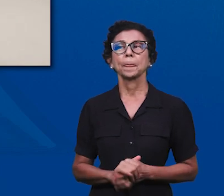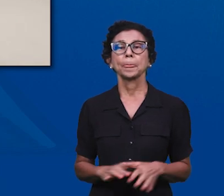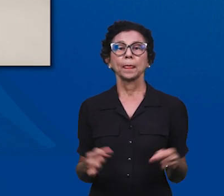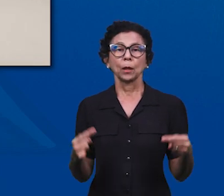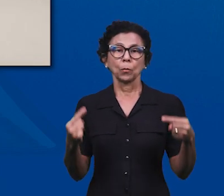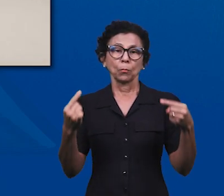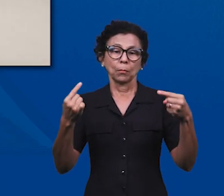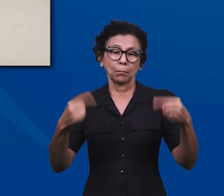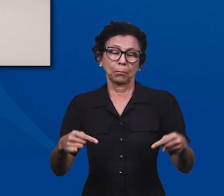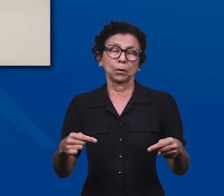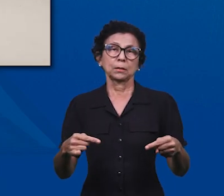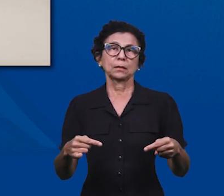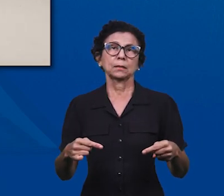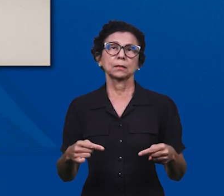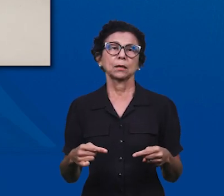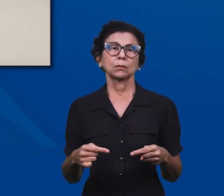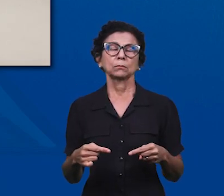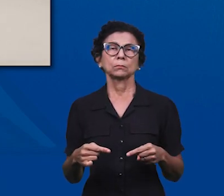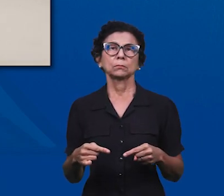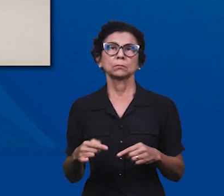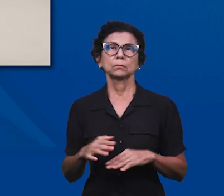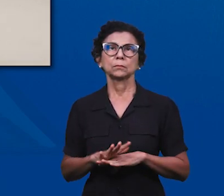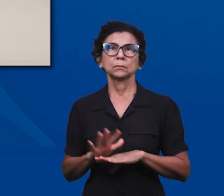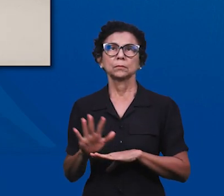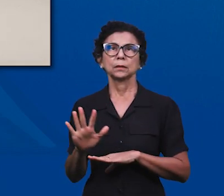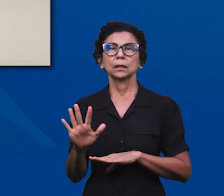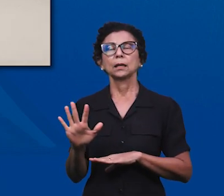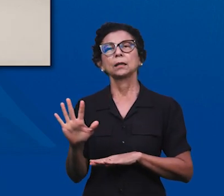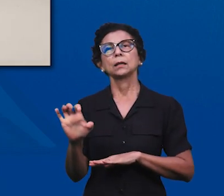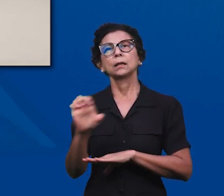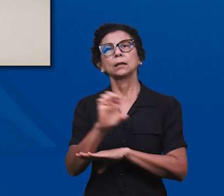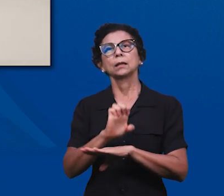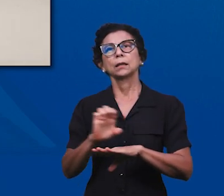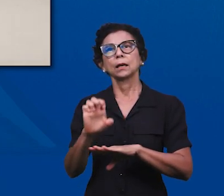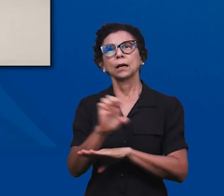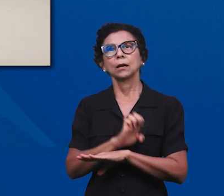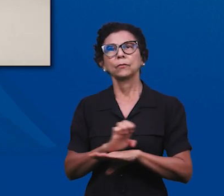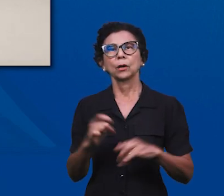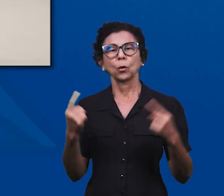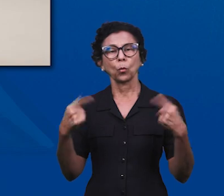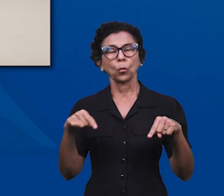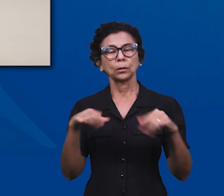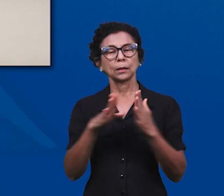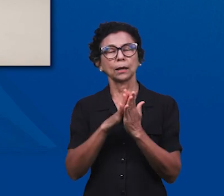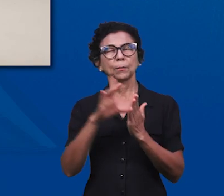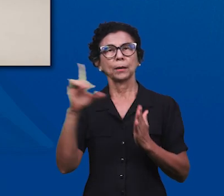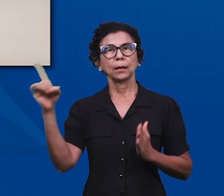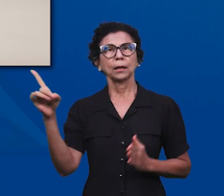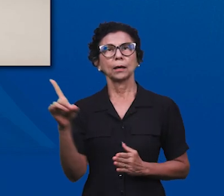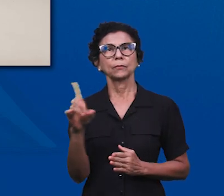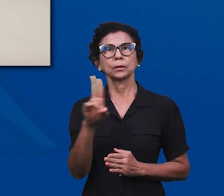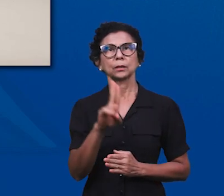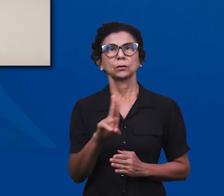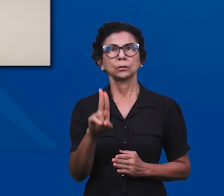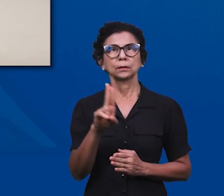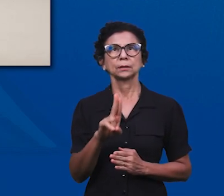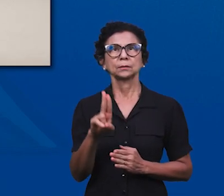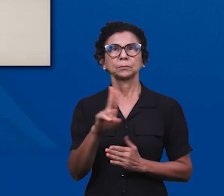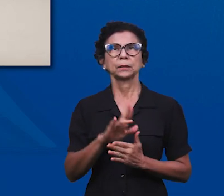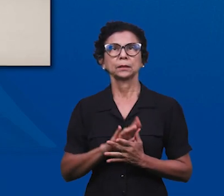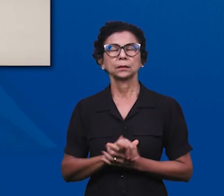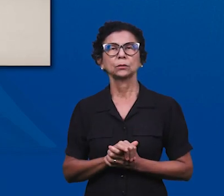nós podemos identificar na igreja de Éfeso é a oposição à palavra. E o recurso que eles utilizavam era o Espírito do Senhor